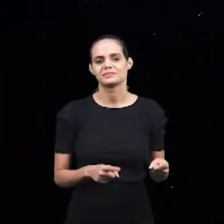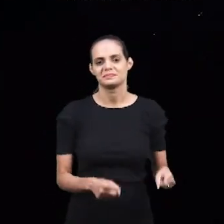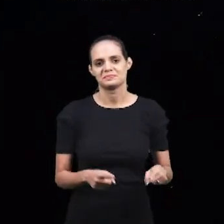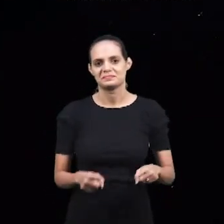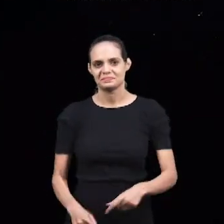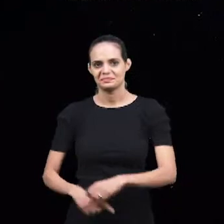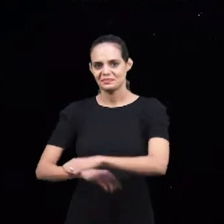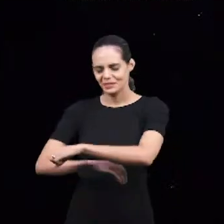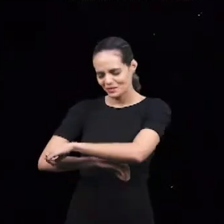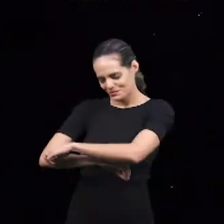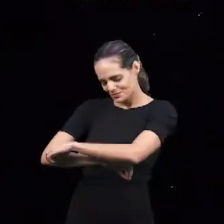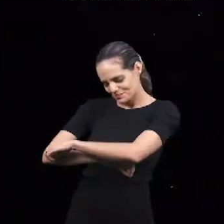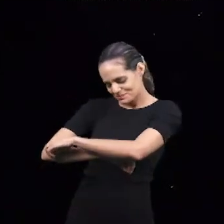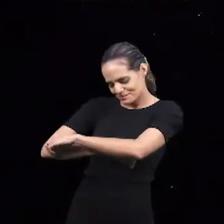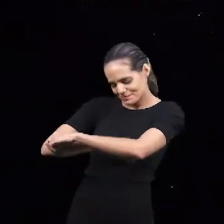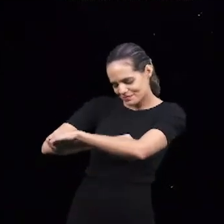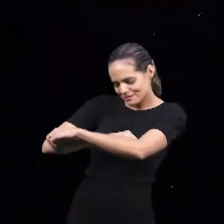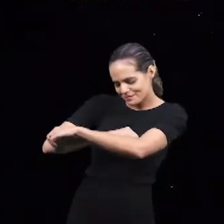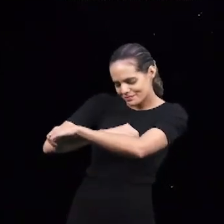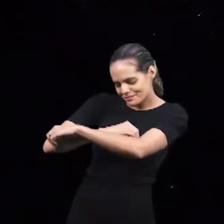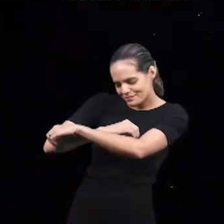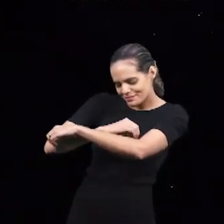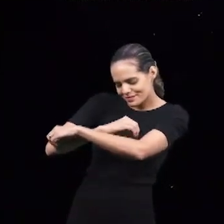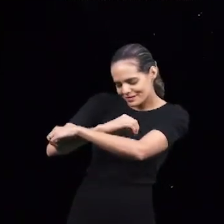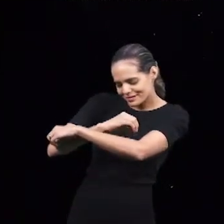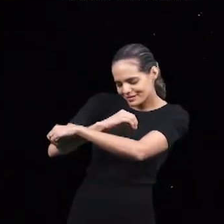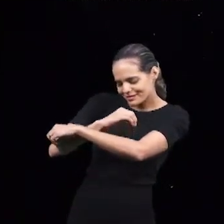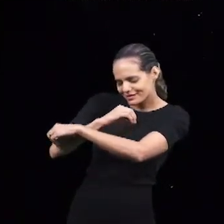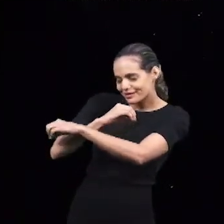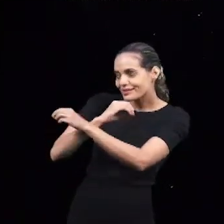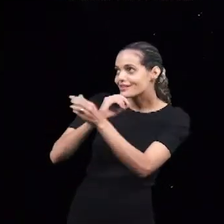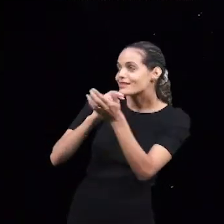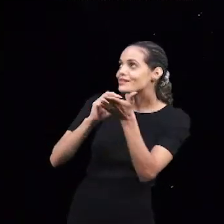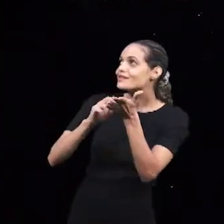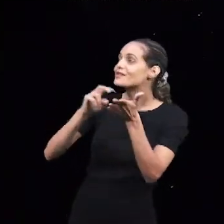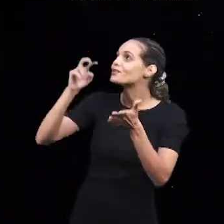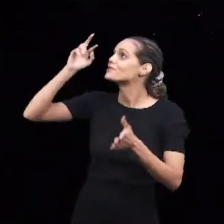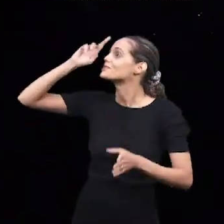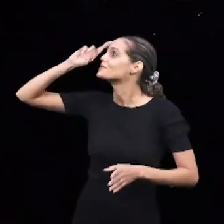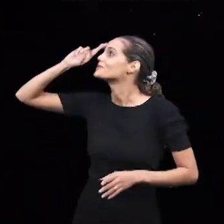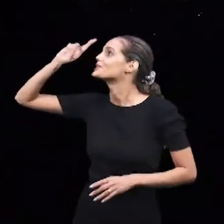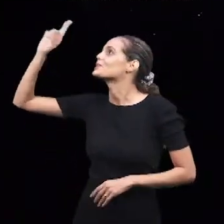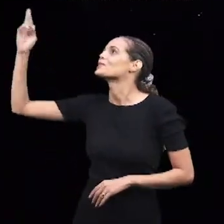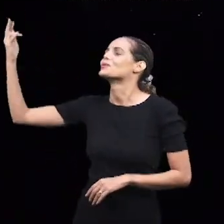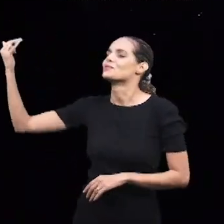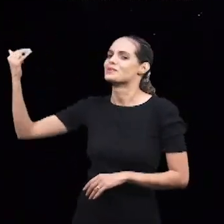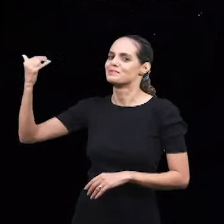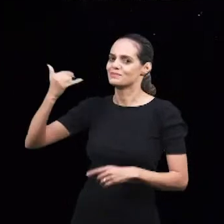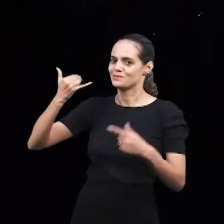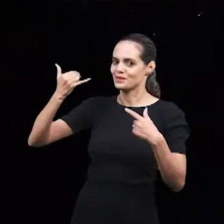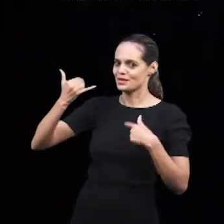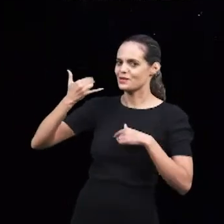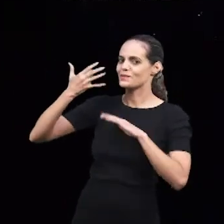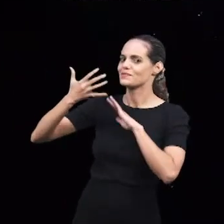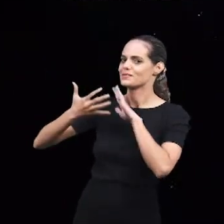mim. Pela manhã tu ouvirás a minha